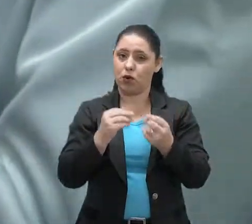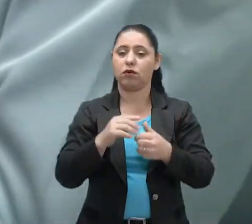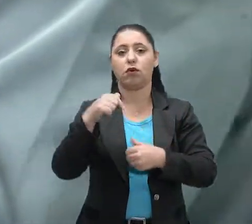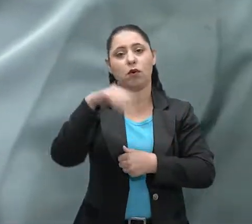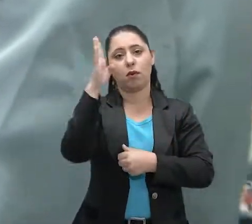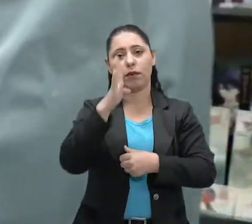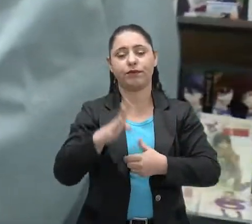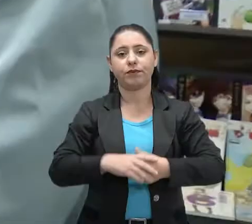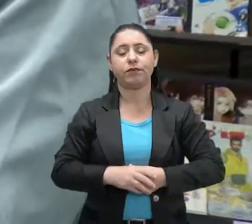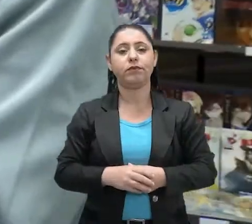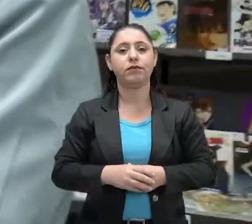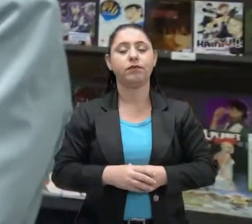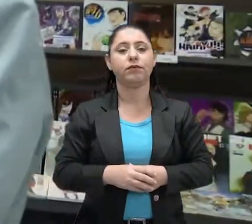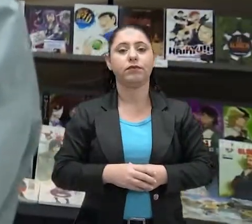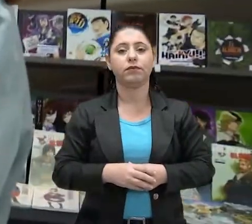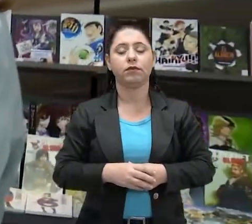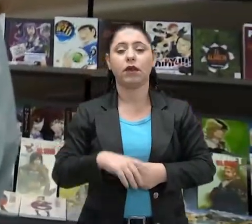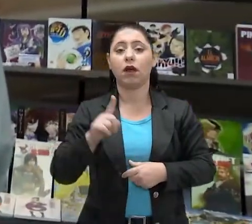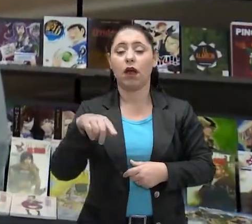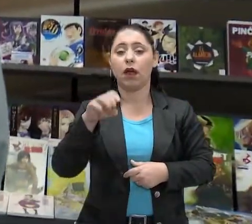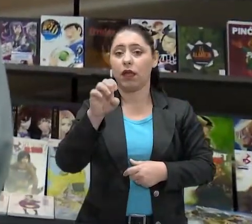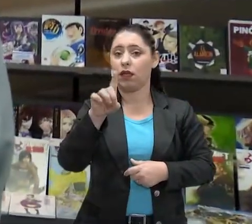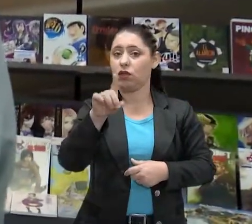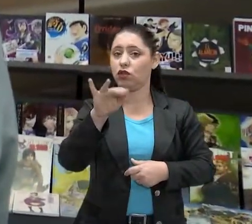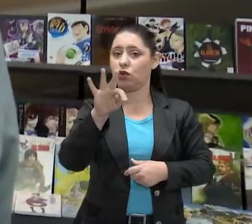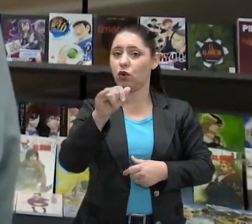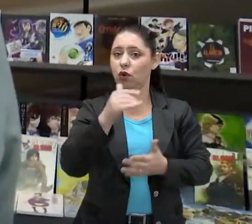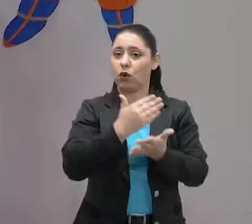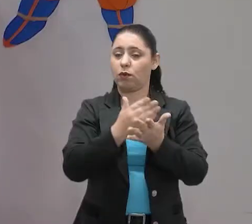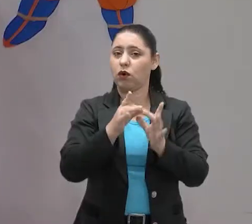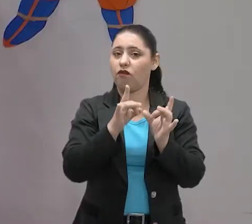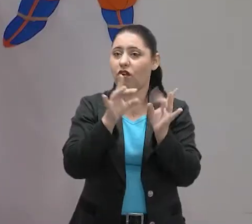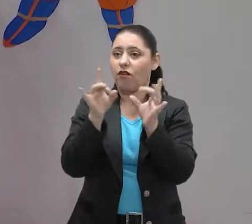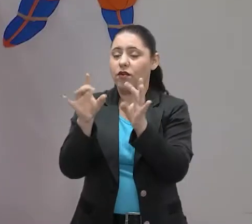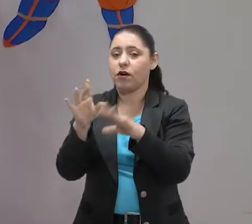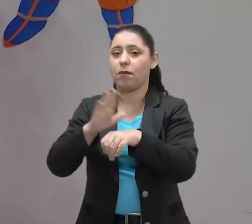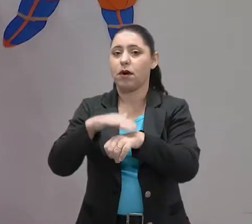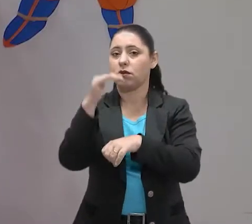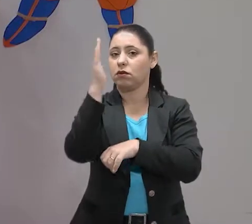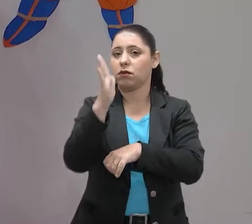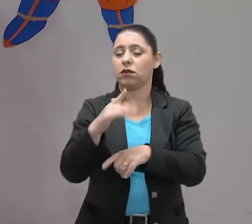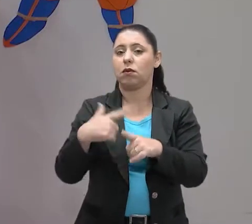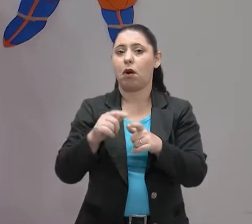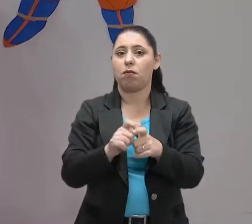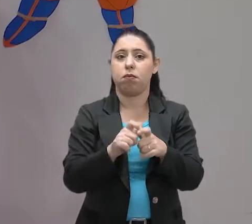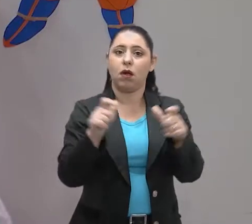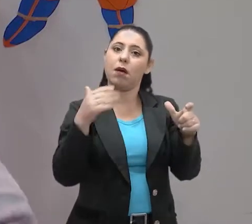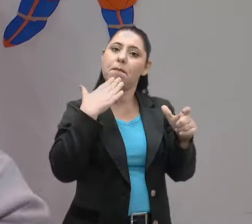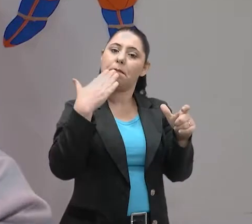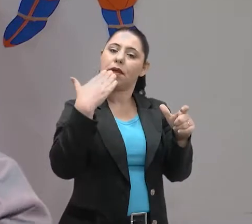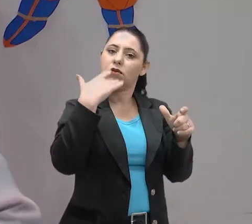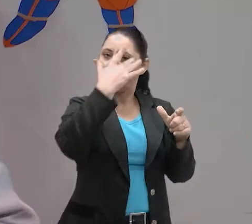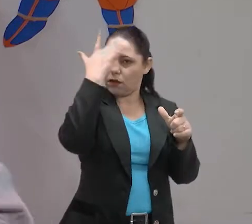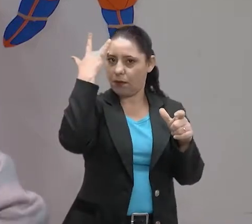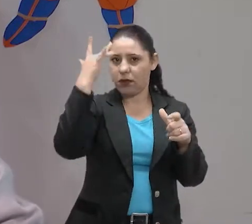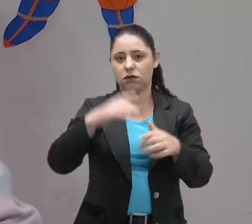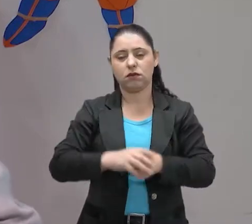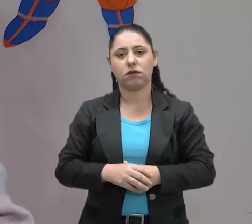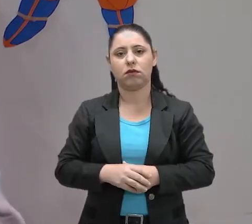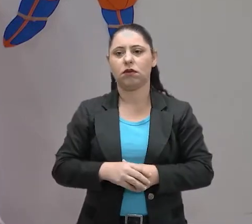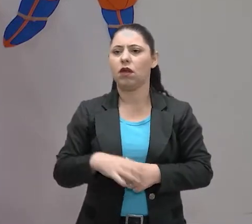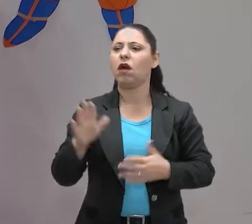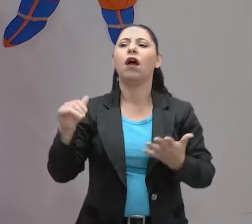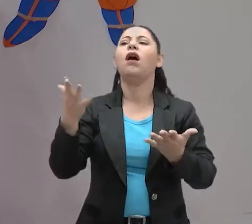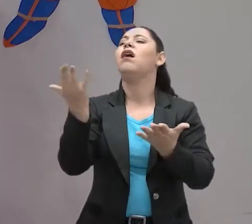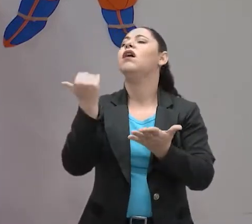muito mangá no Brasil, tanto que as editoras elas começaram a vender mais aqui no Brasil pelo aumento de pedidos